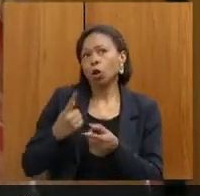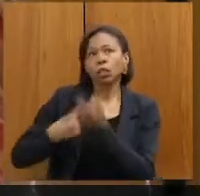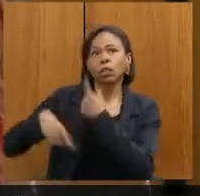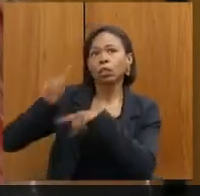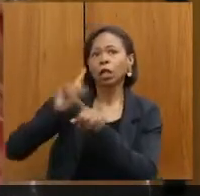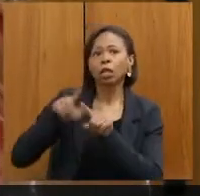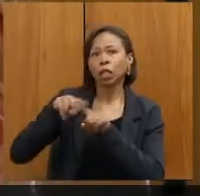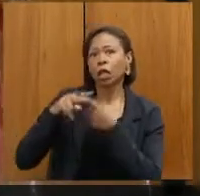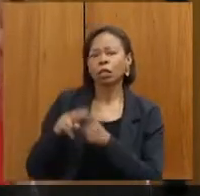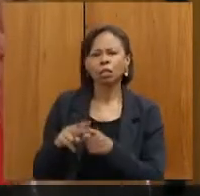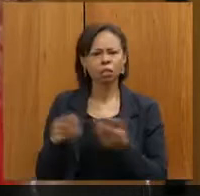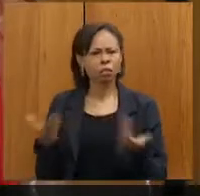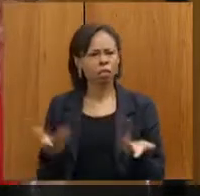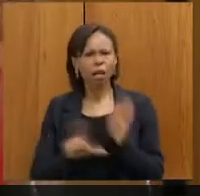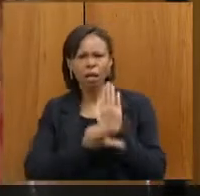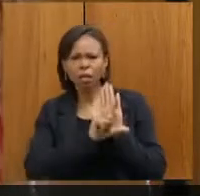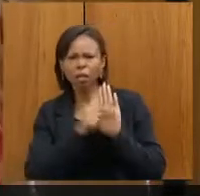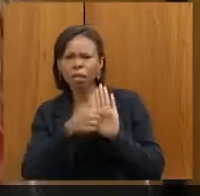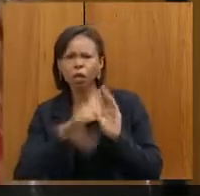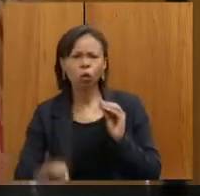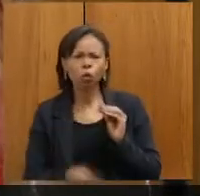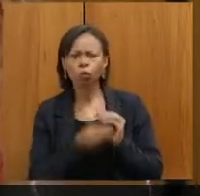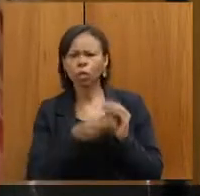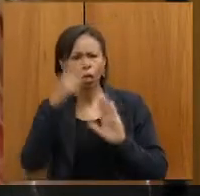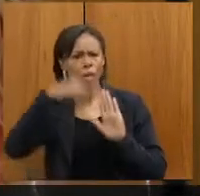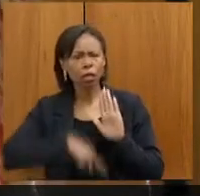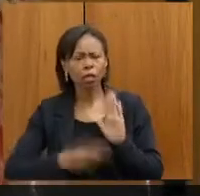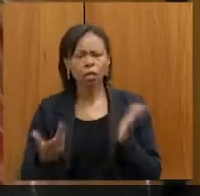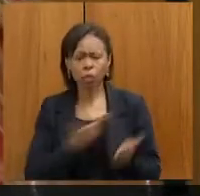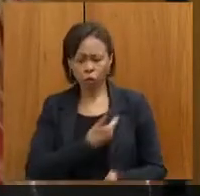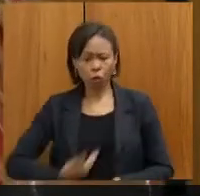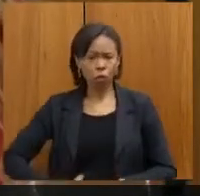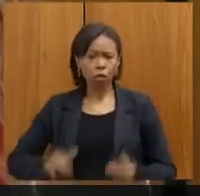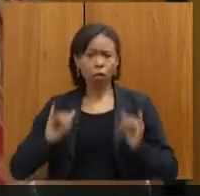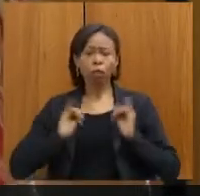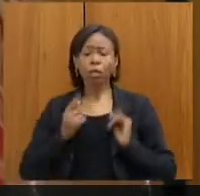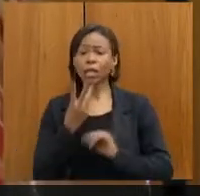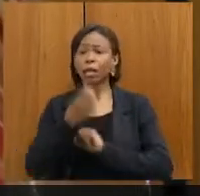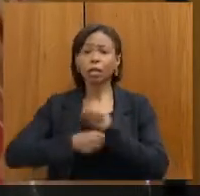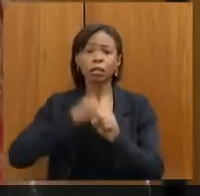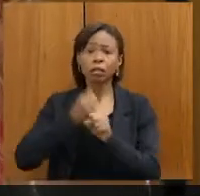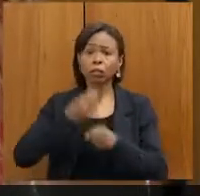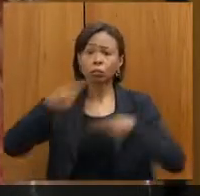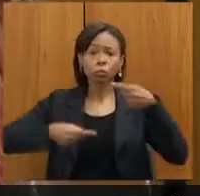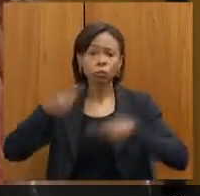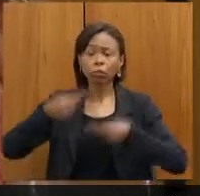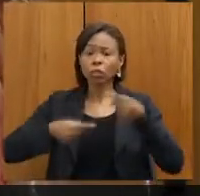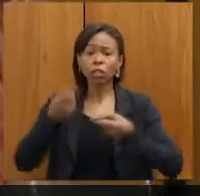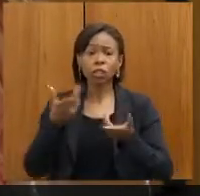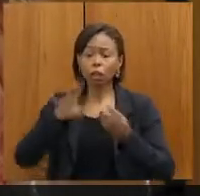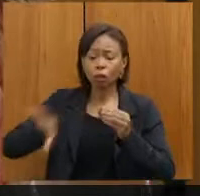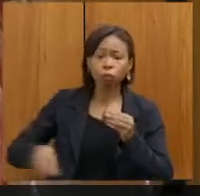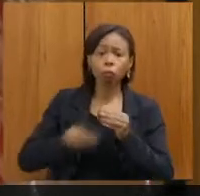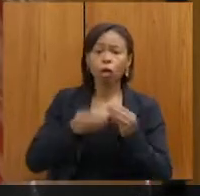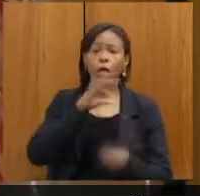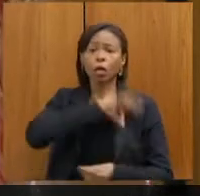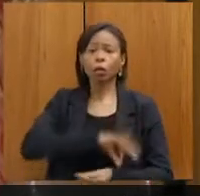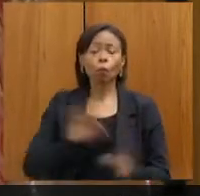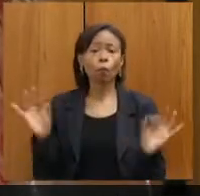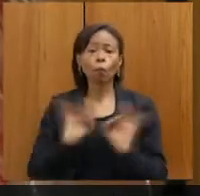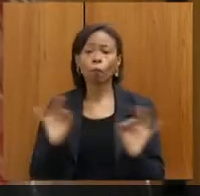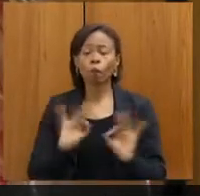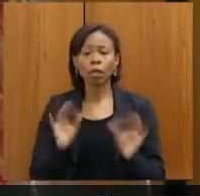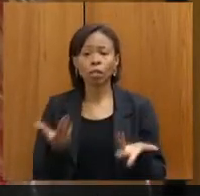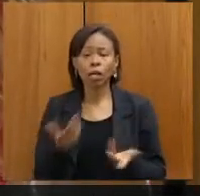só lê a lei complementar o governo ficou três anos sem fazer nenhuma política remuneratória para o seu servidores servidores vão acreditar